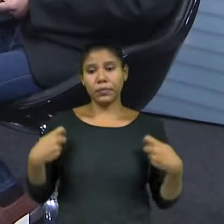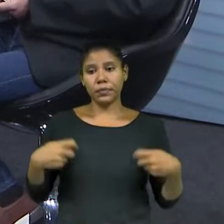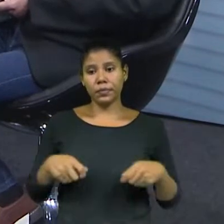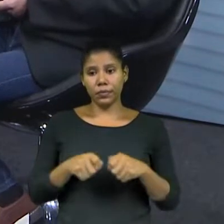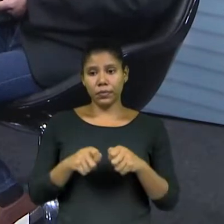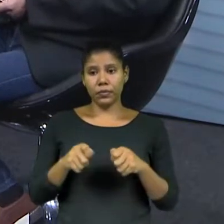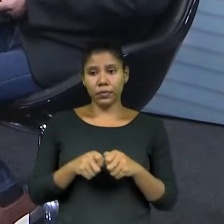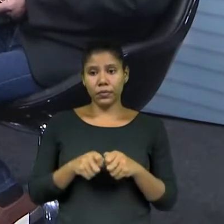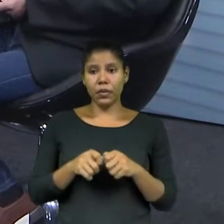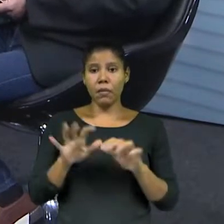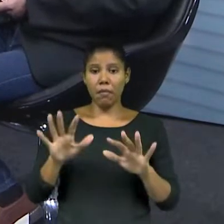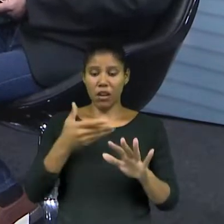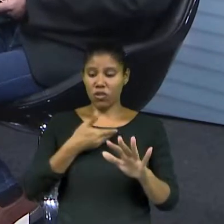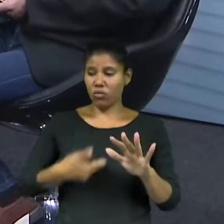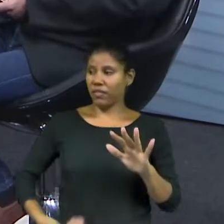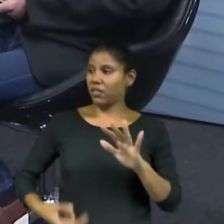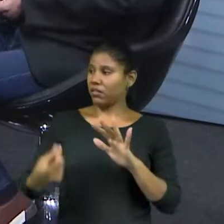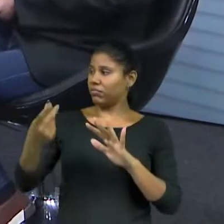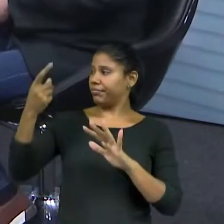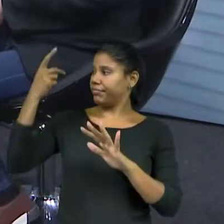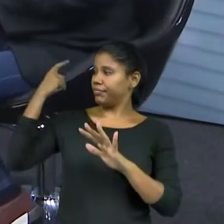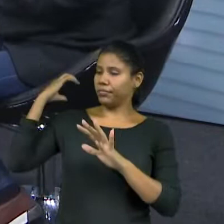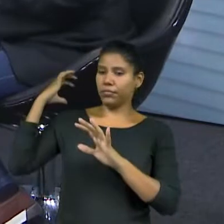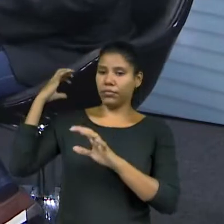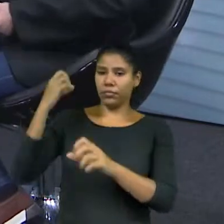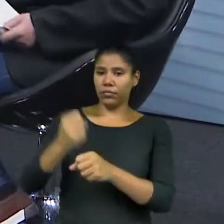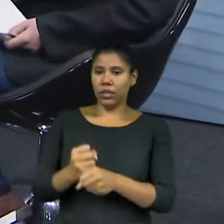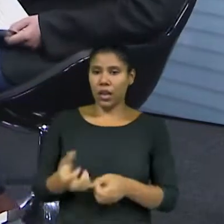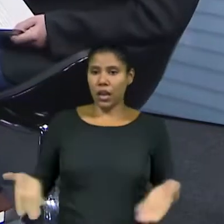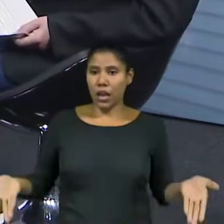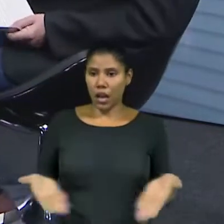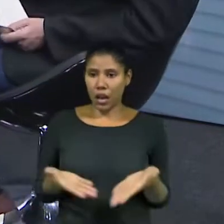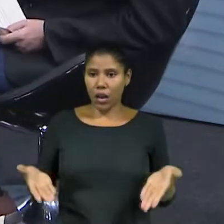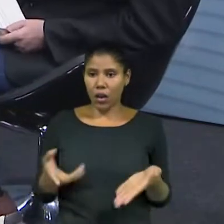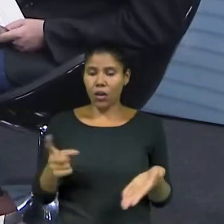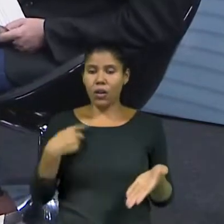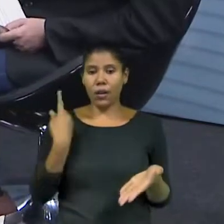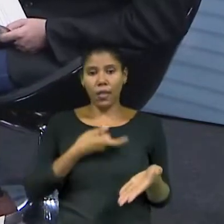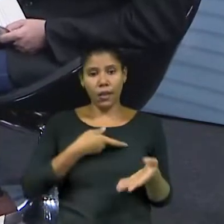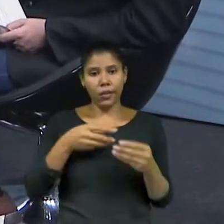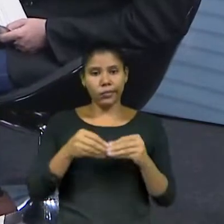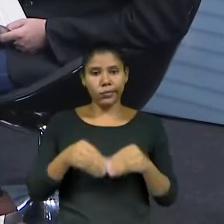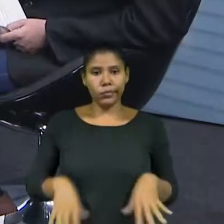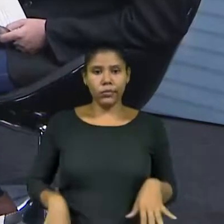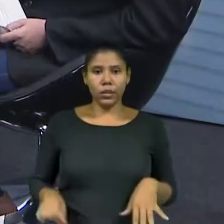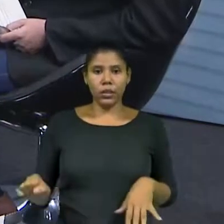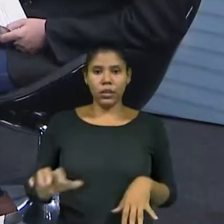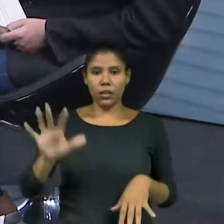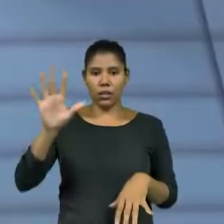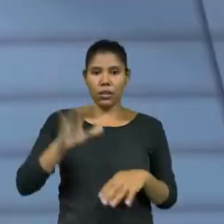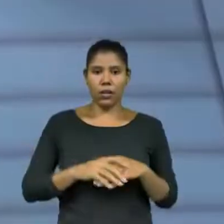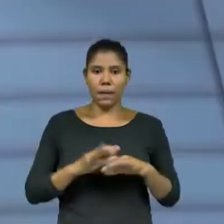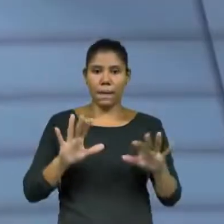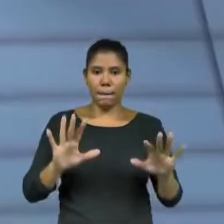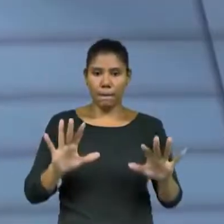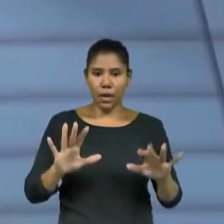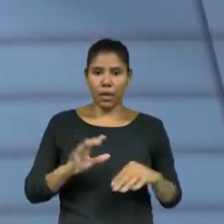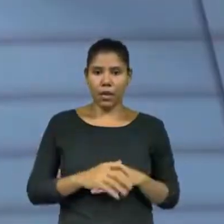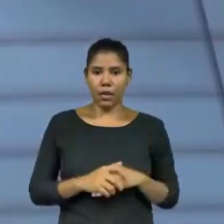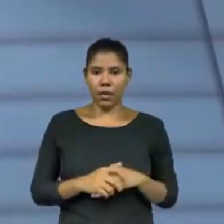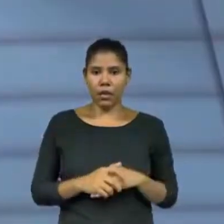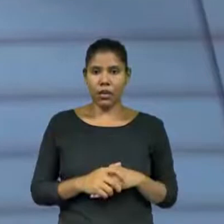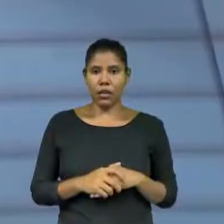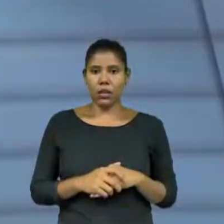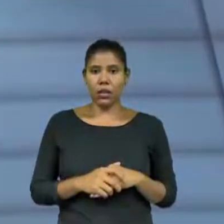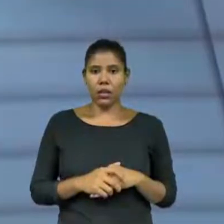governos passados, terminou repassando para o consumidor e nós estamos pagando a conta. É bom que se diga isso. Não, mas no caso da bandeira, foi especificamente da crise hídrica. Sim, aí teve a